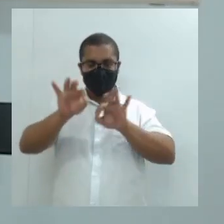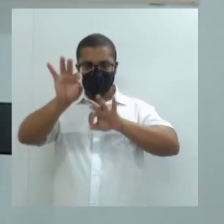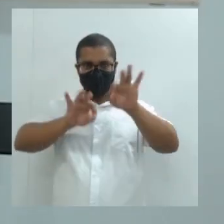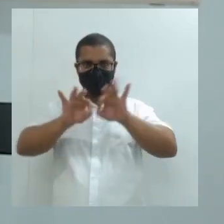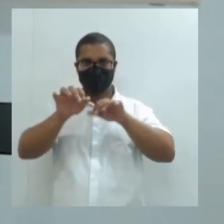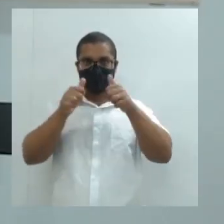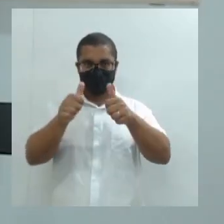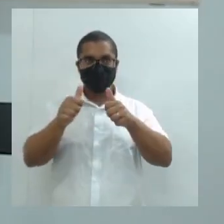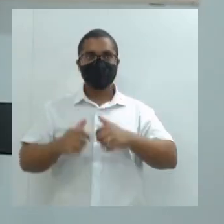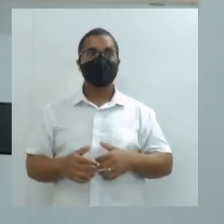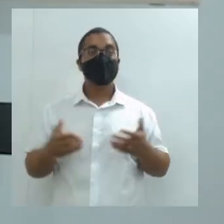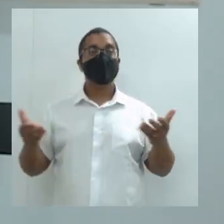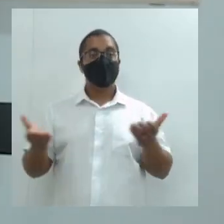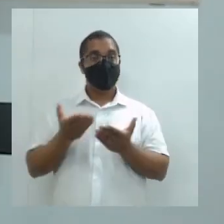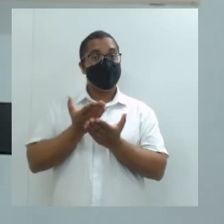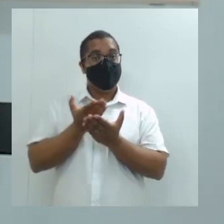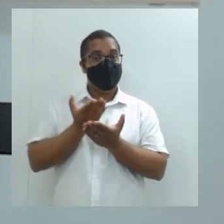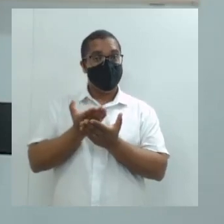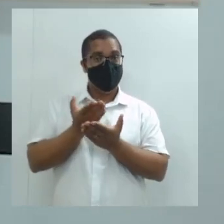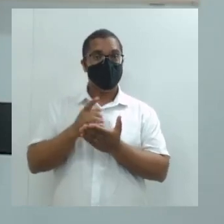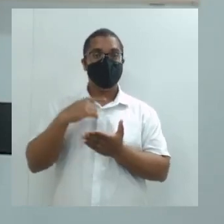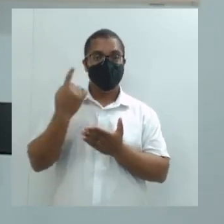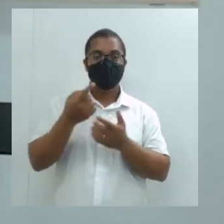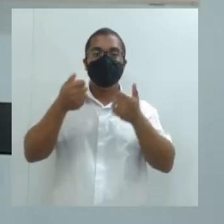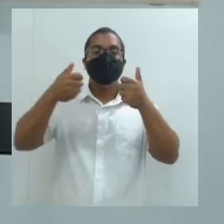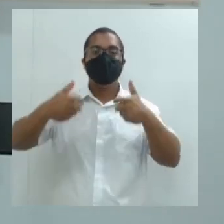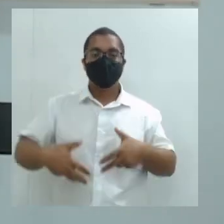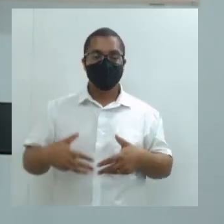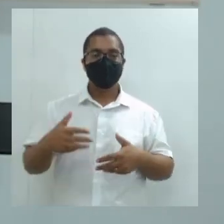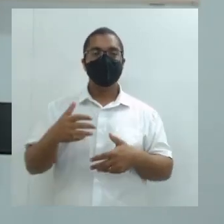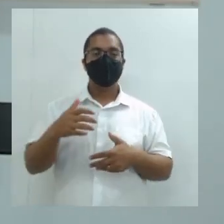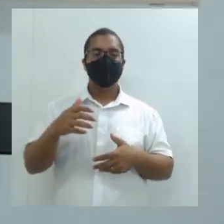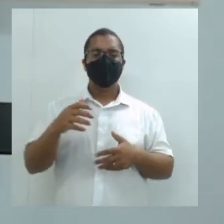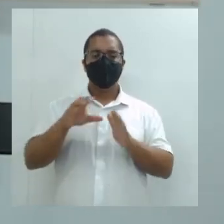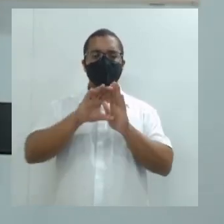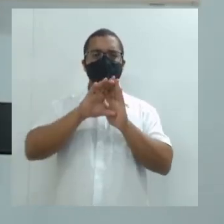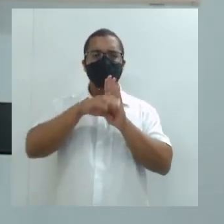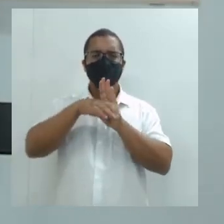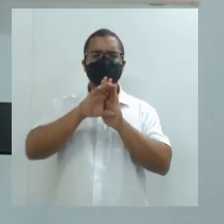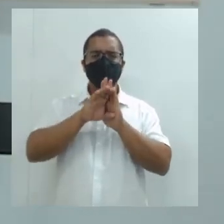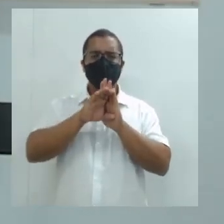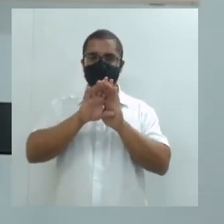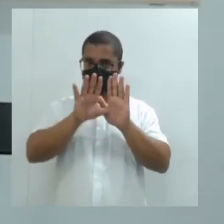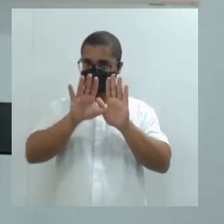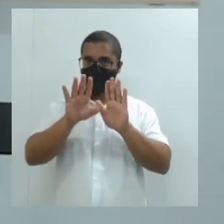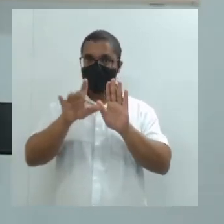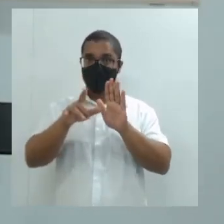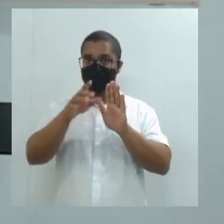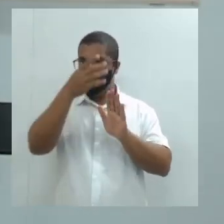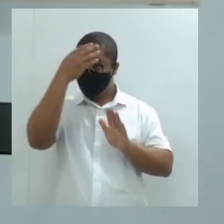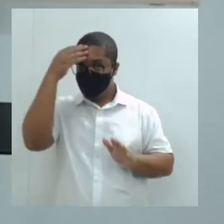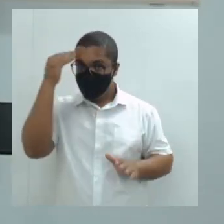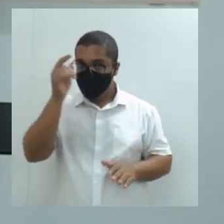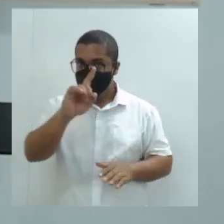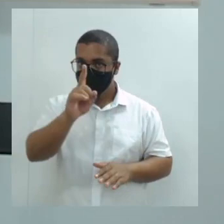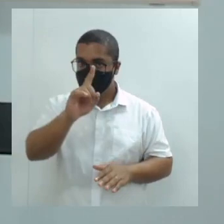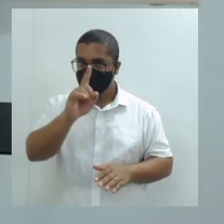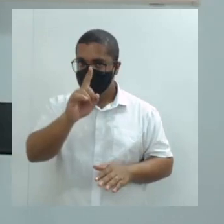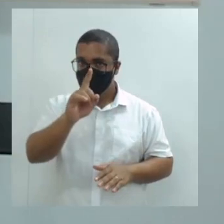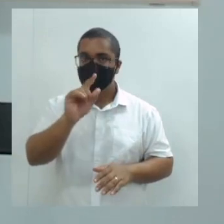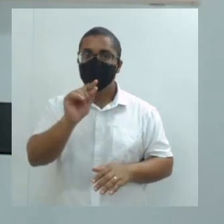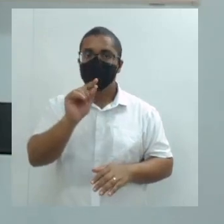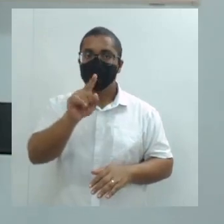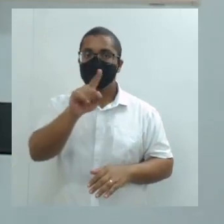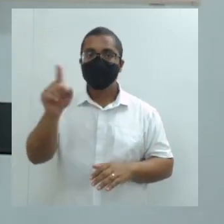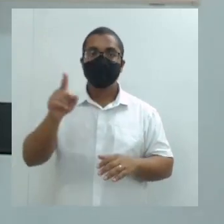lá. Nossa aula agora a gente vai falar um pouquinho de conceito, ok? Também não esquece. E se você não está ainda